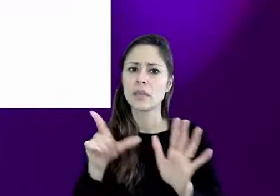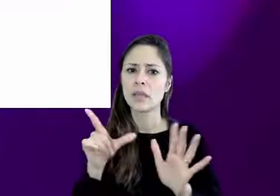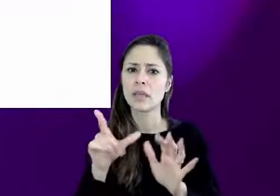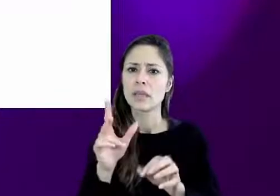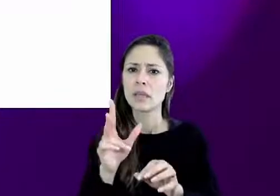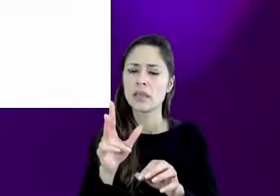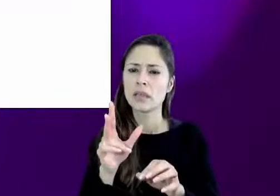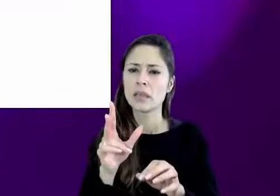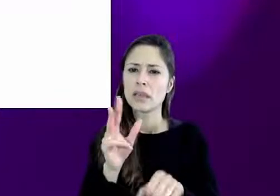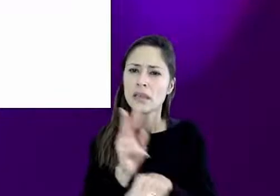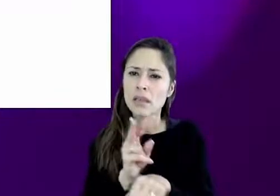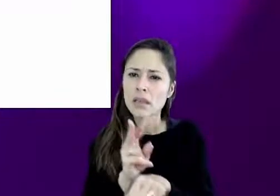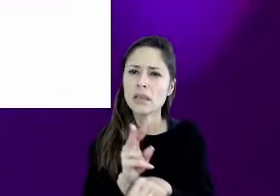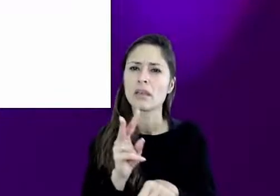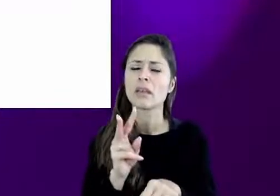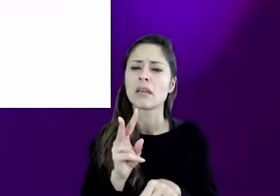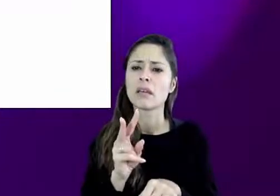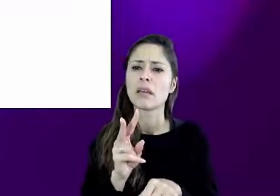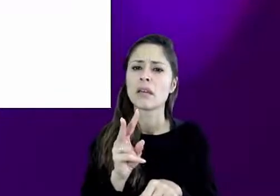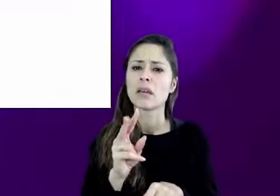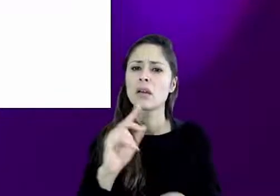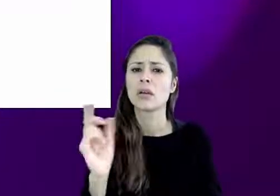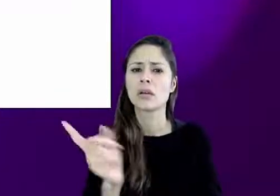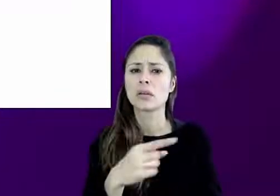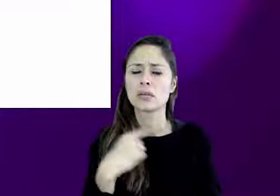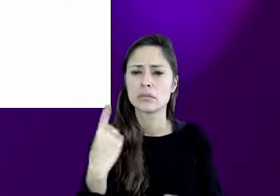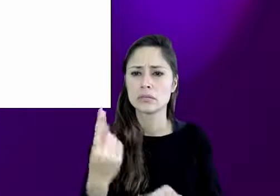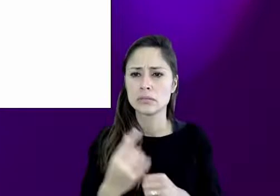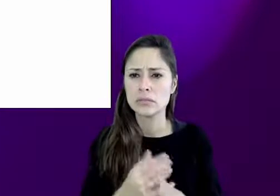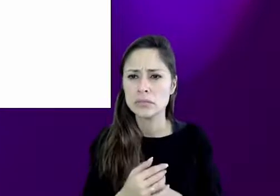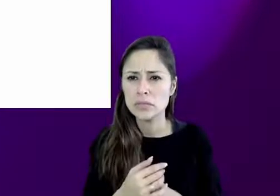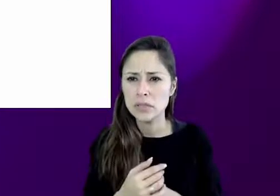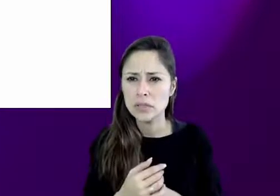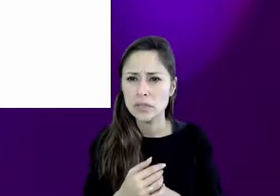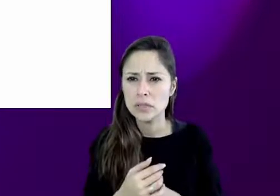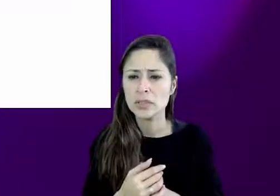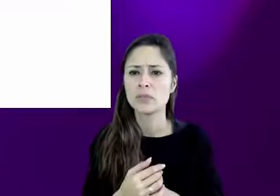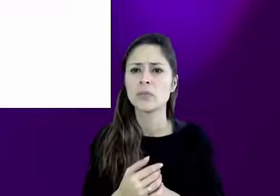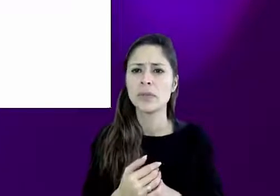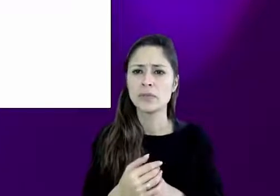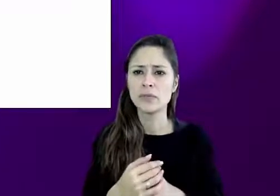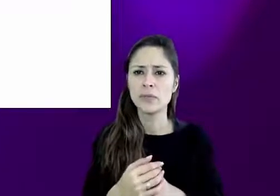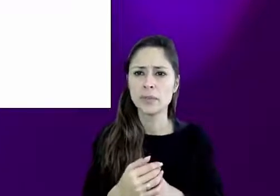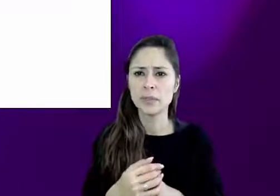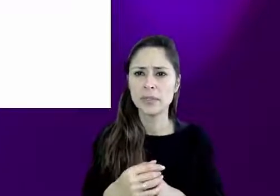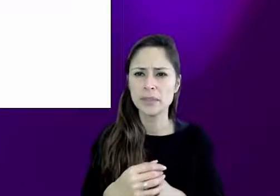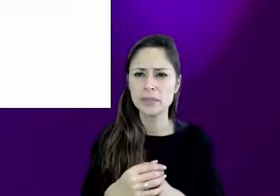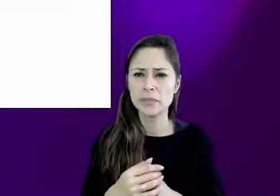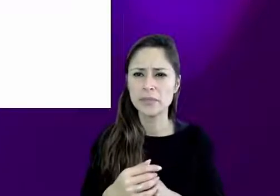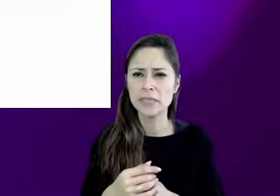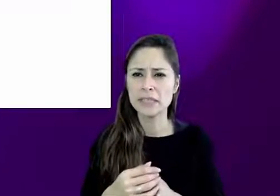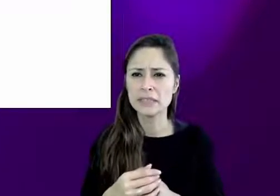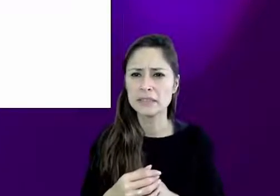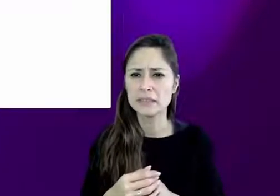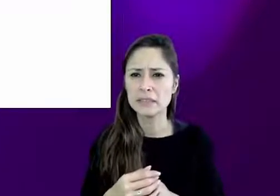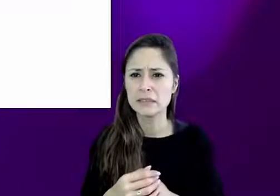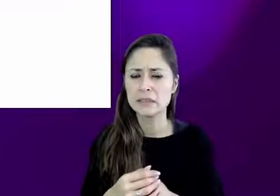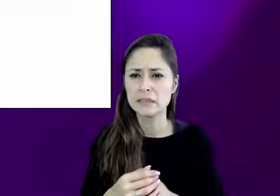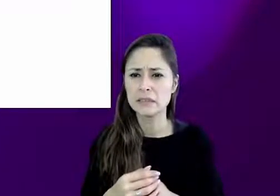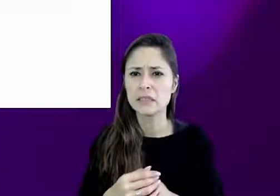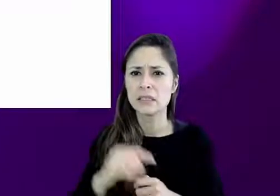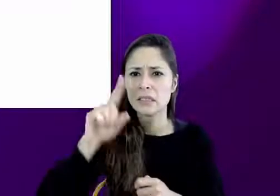não conhecemos a etiologia primária da pré-eclâmpsia. Seria a etiologia multifatorial, onde